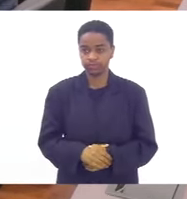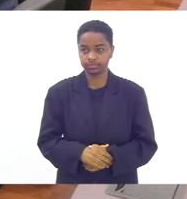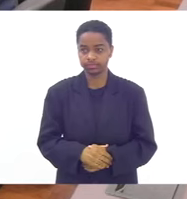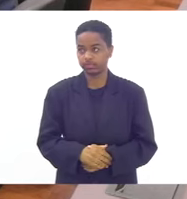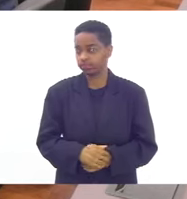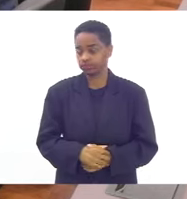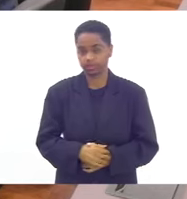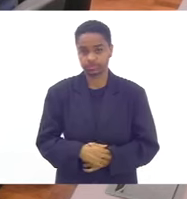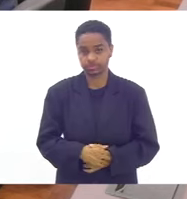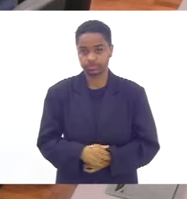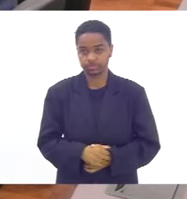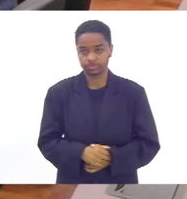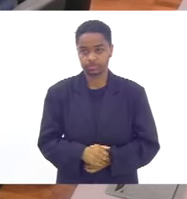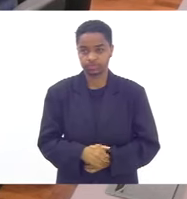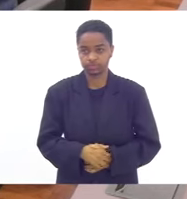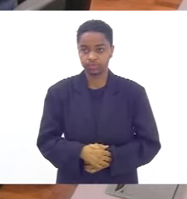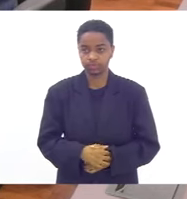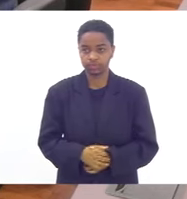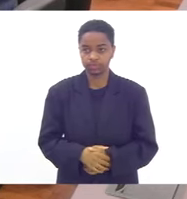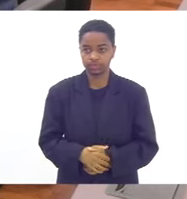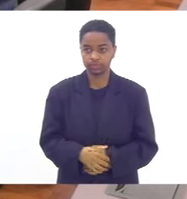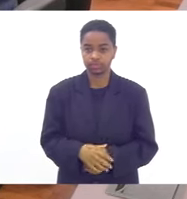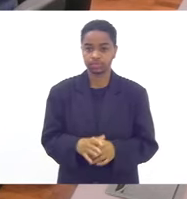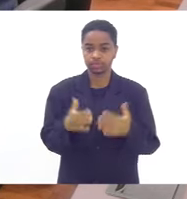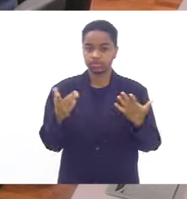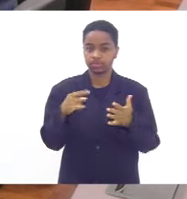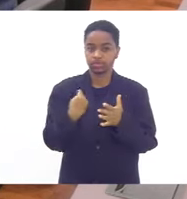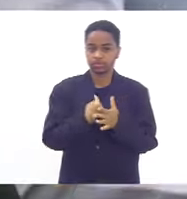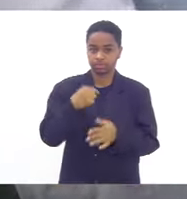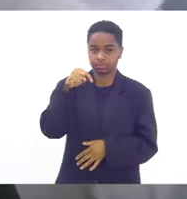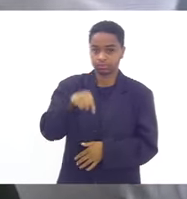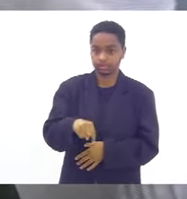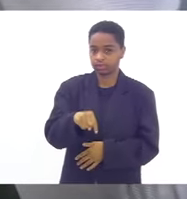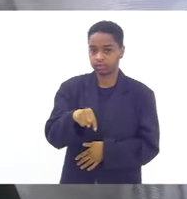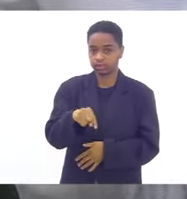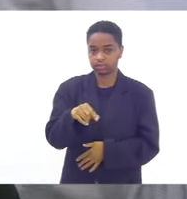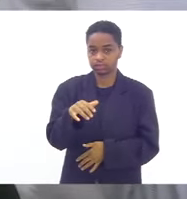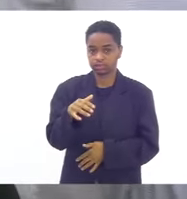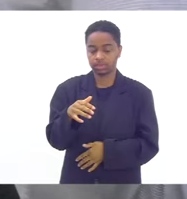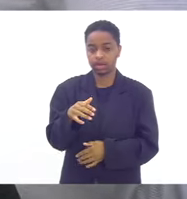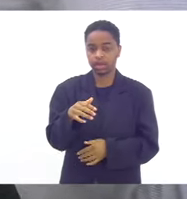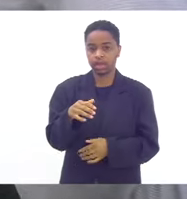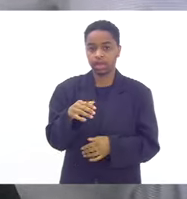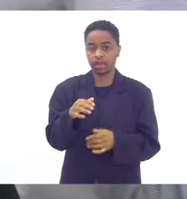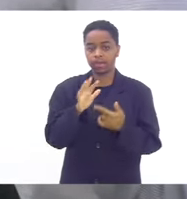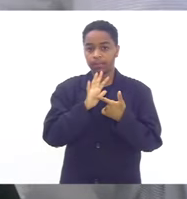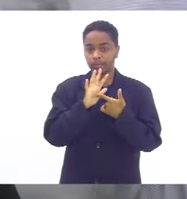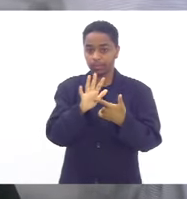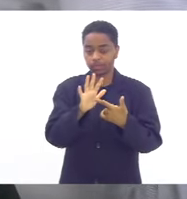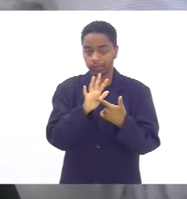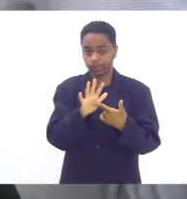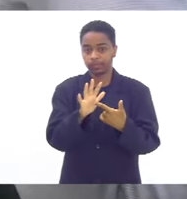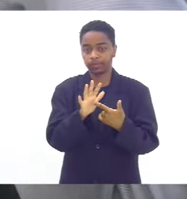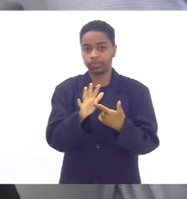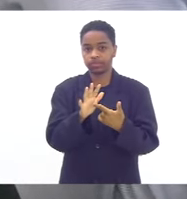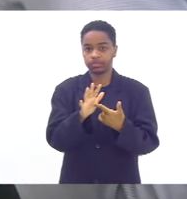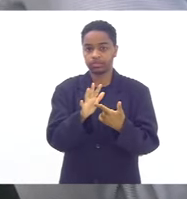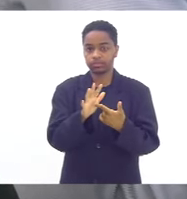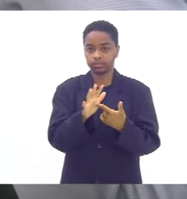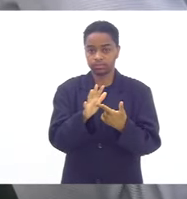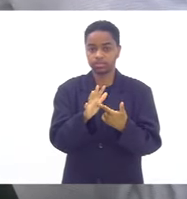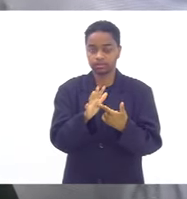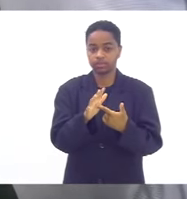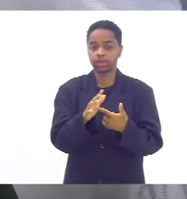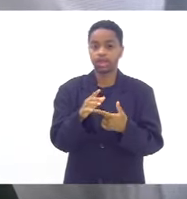Então, assim, é um problema. Ninguém está aqui para apontar culpados. A gente entende que não é uma questão de governo, é uma